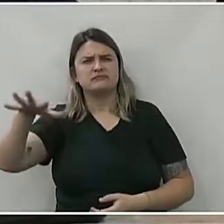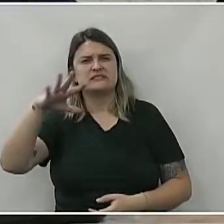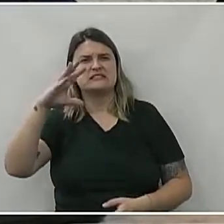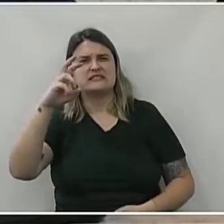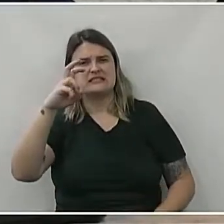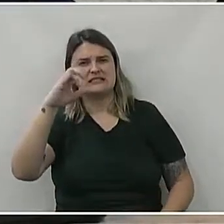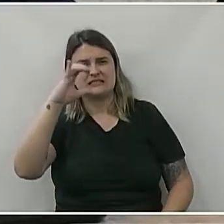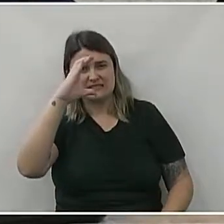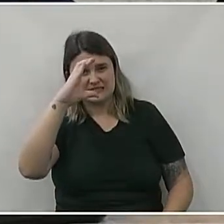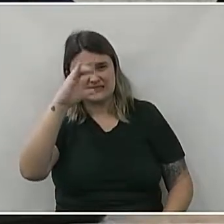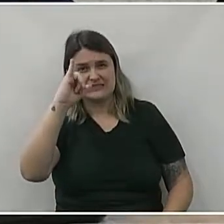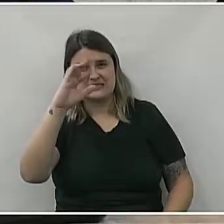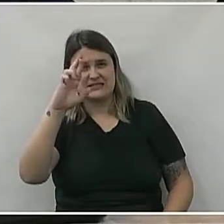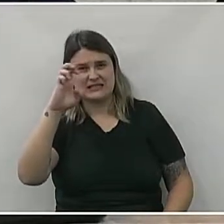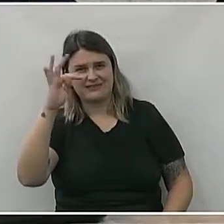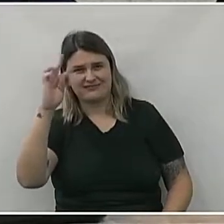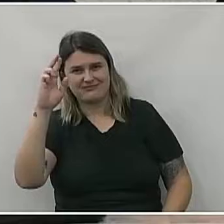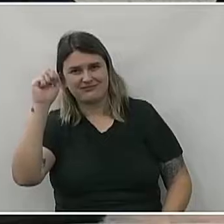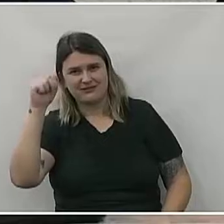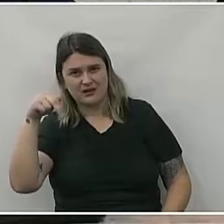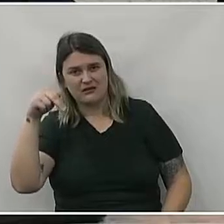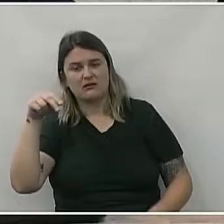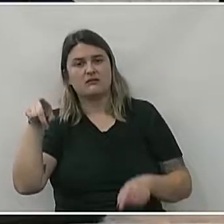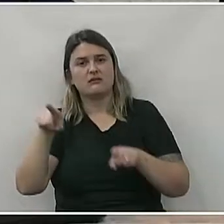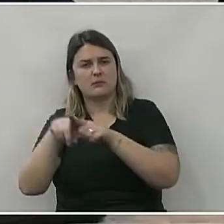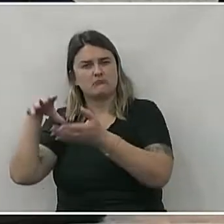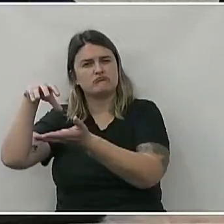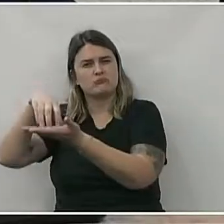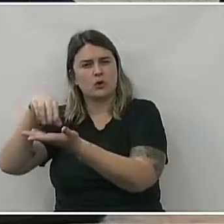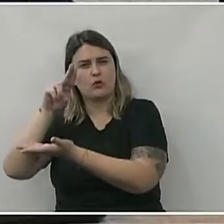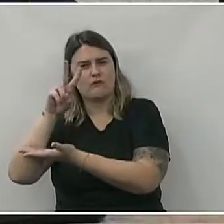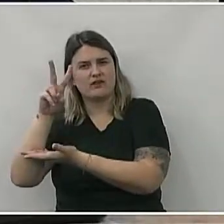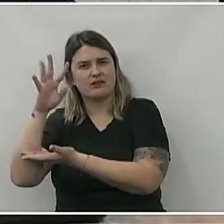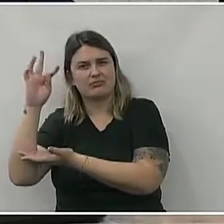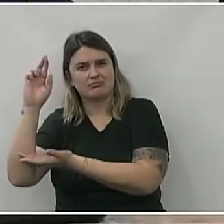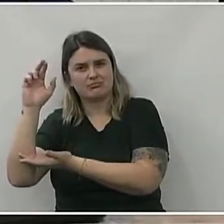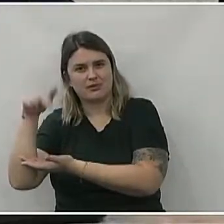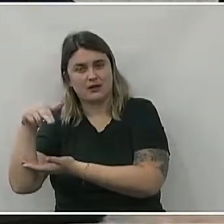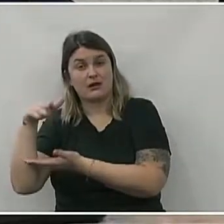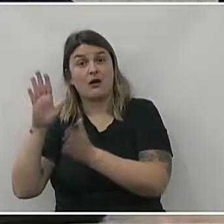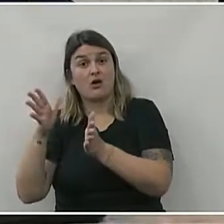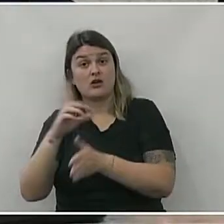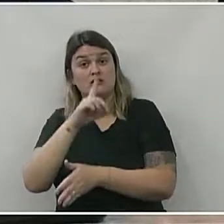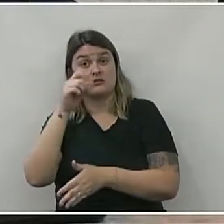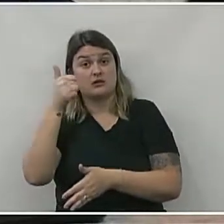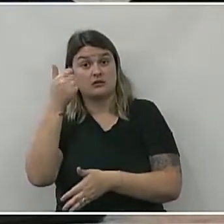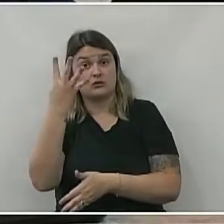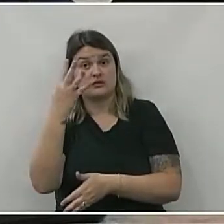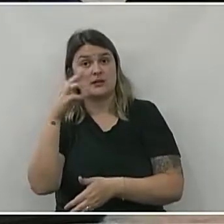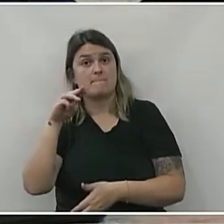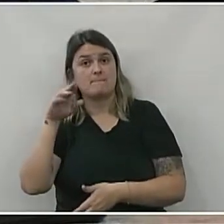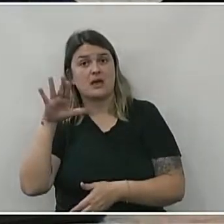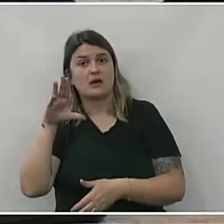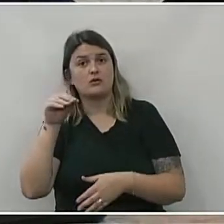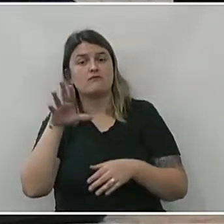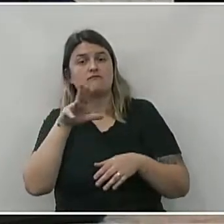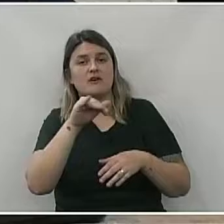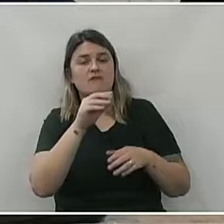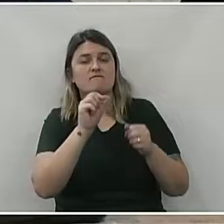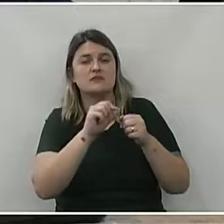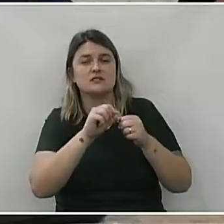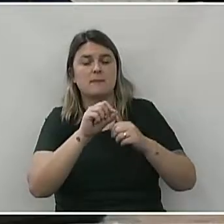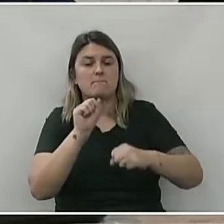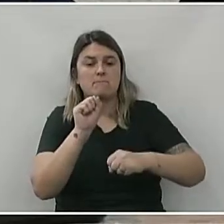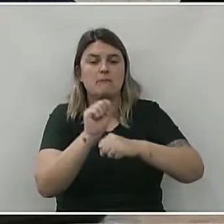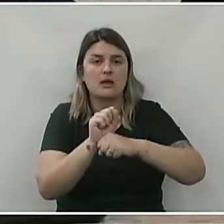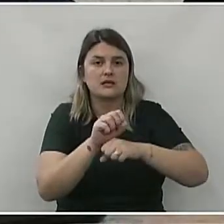com a UVETRAN do União da Vitória, estarão realizando agora, dia 14 de maio, a Blitz Educativa,